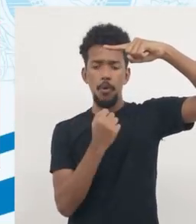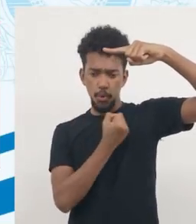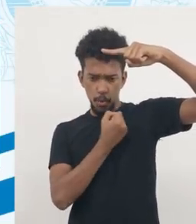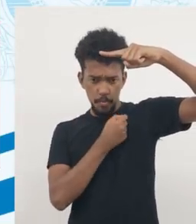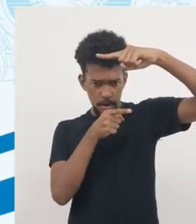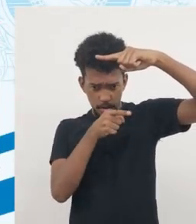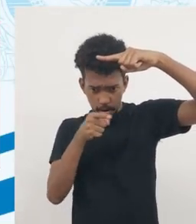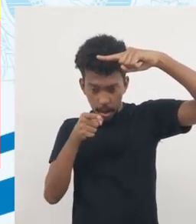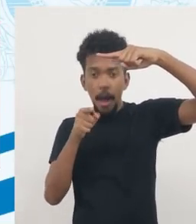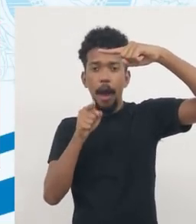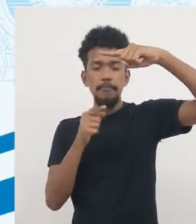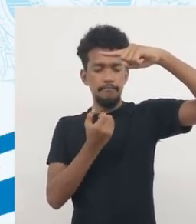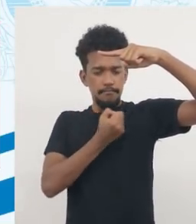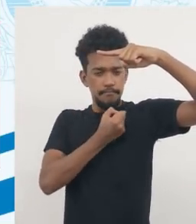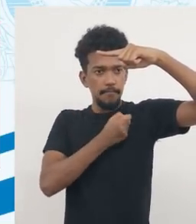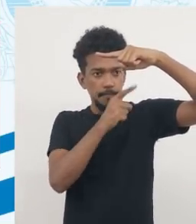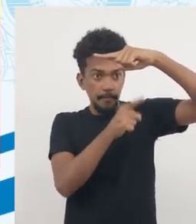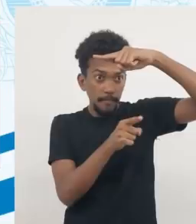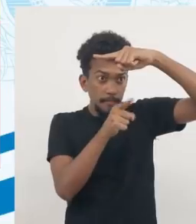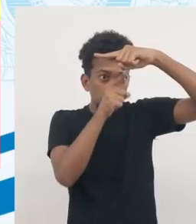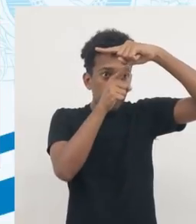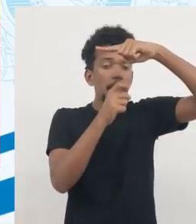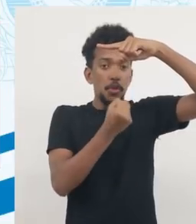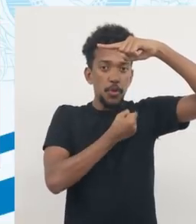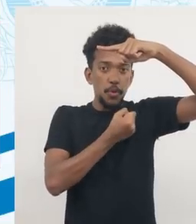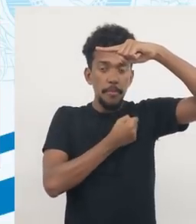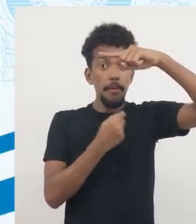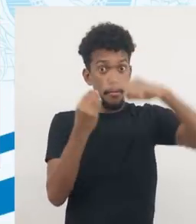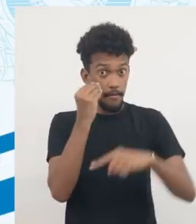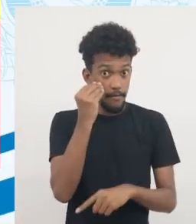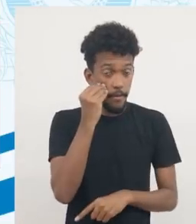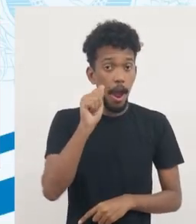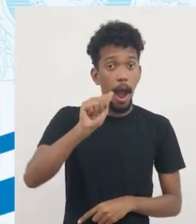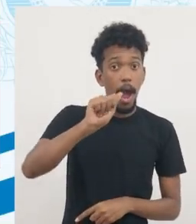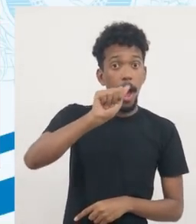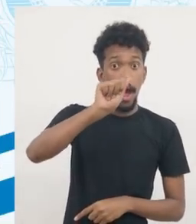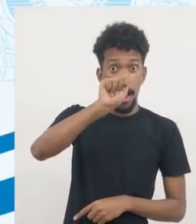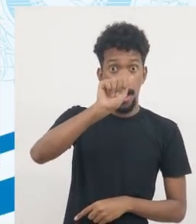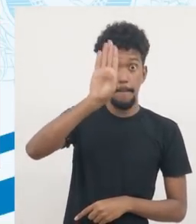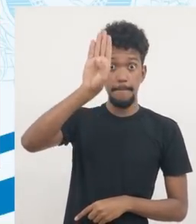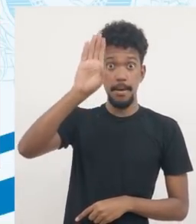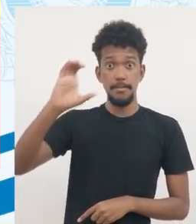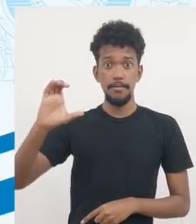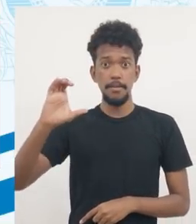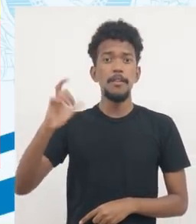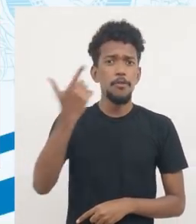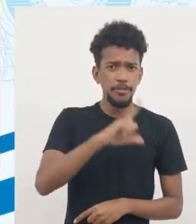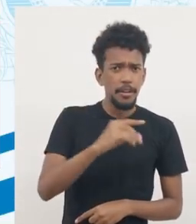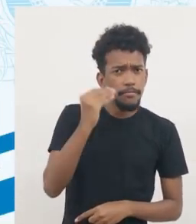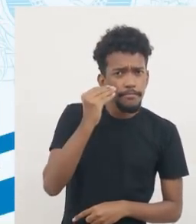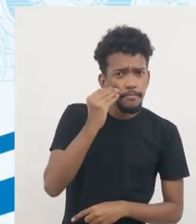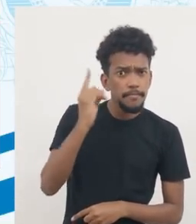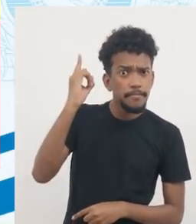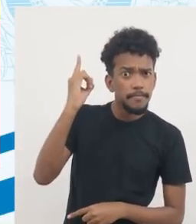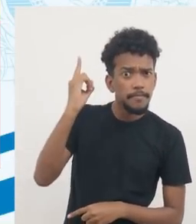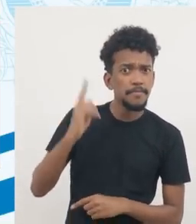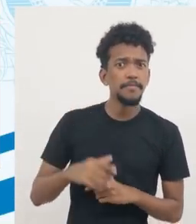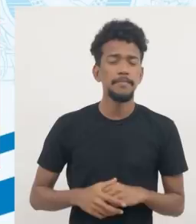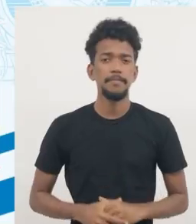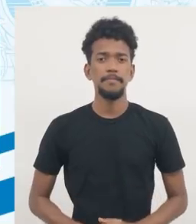neste plano cartesiano, encontrar os pontos A, B e C. Consegue